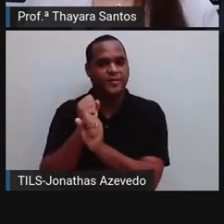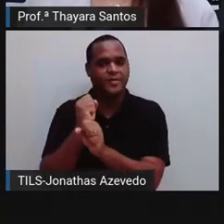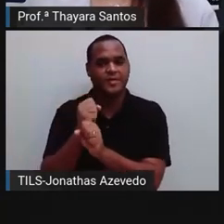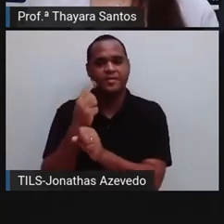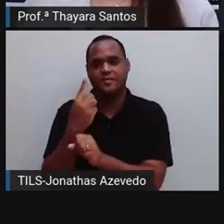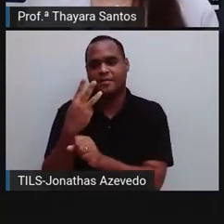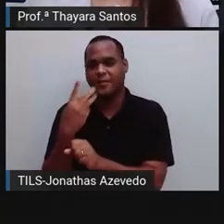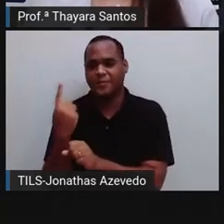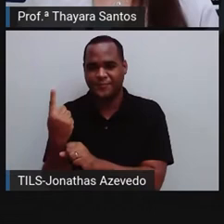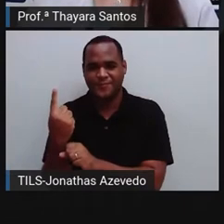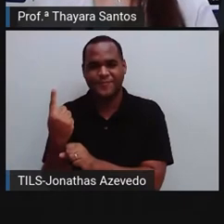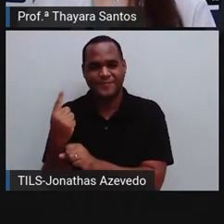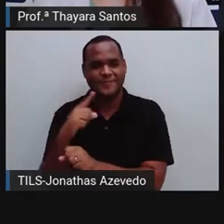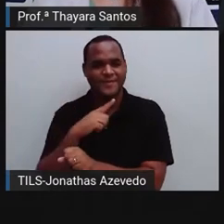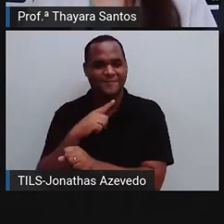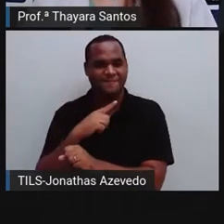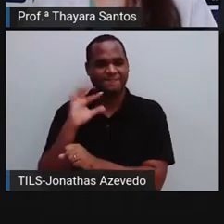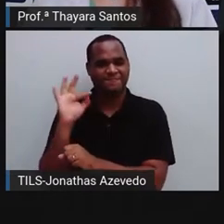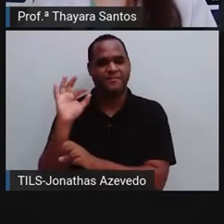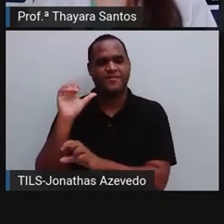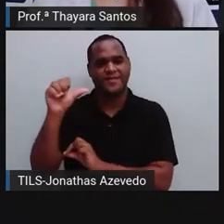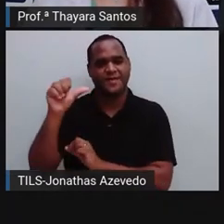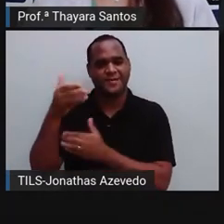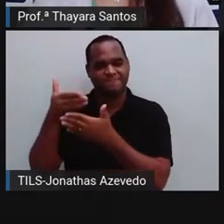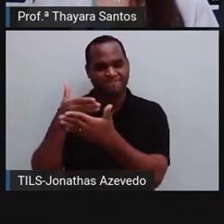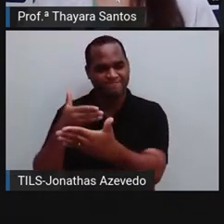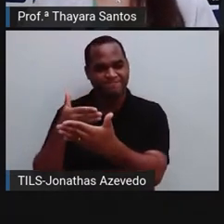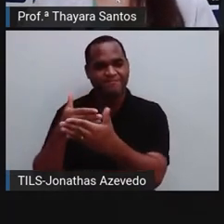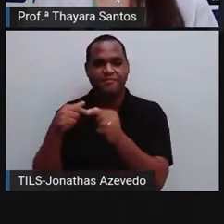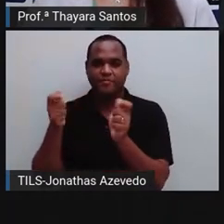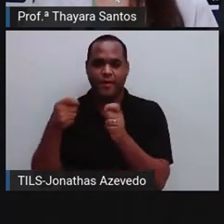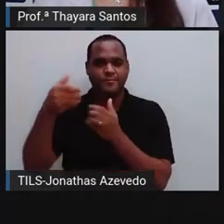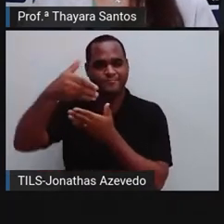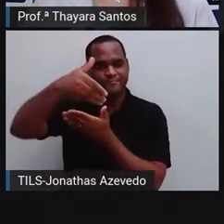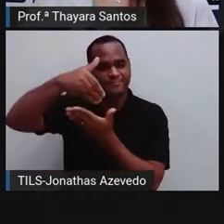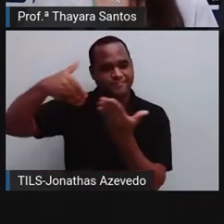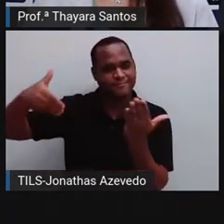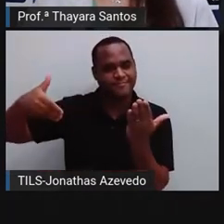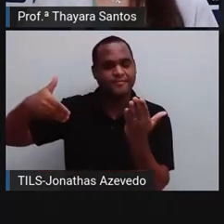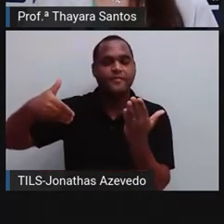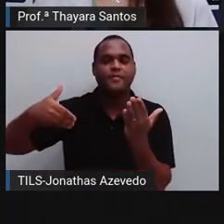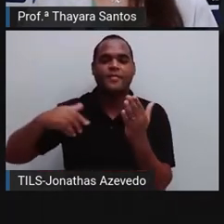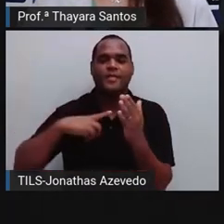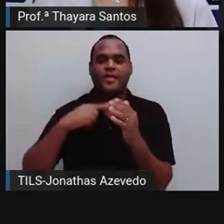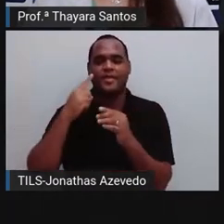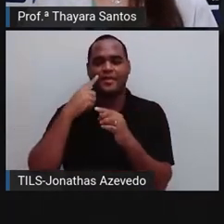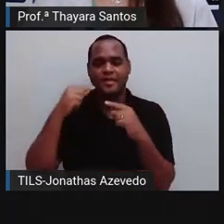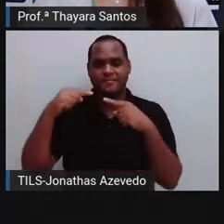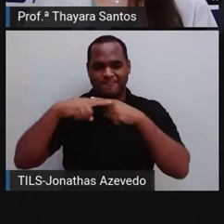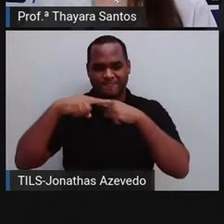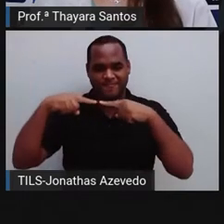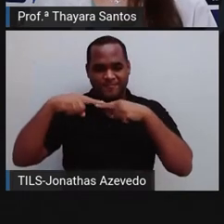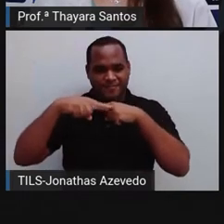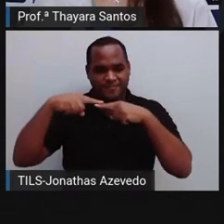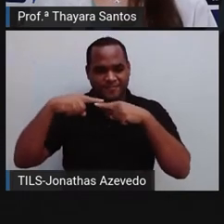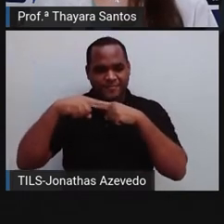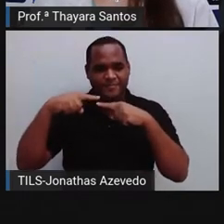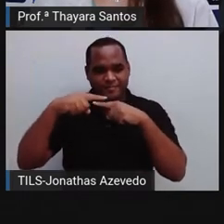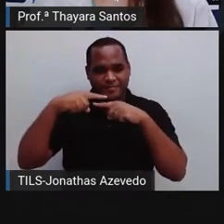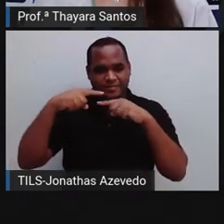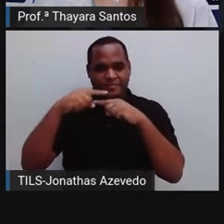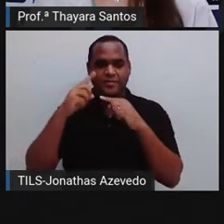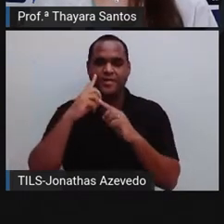131 Fahrenheit. Agora, se eu quiser fazer o contrário, eu posso mudar também aqui, ó. Essas duas setinhas é para a gente definir qual é a